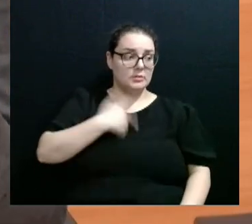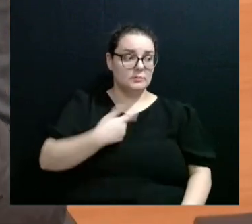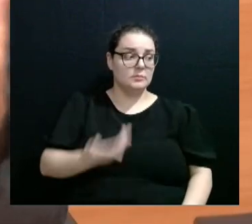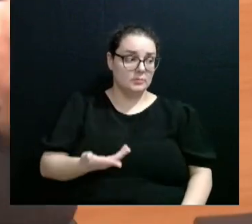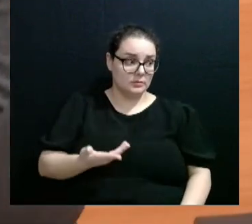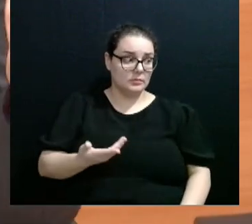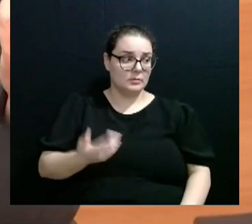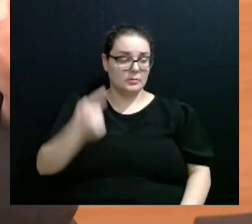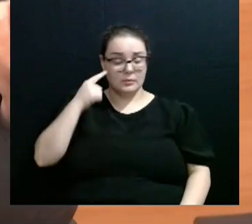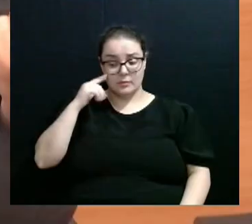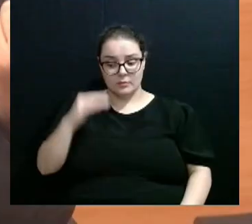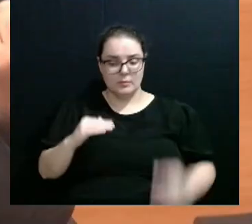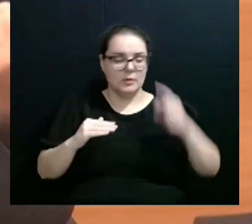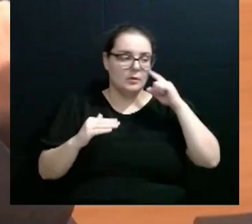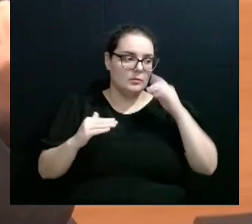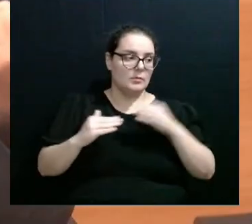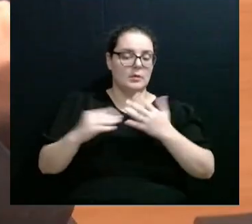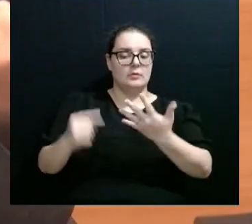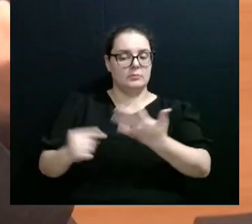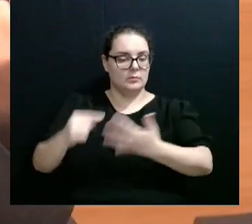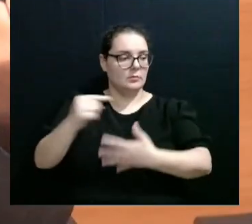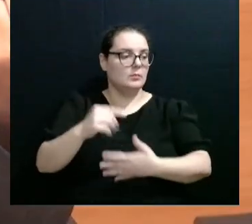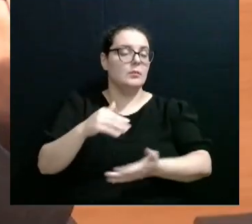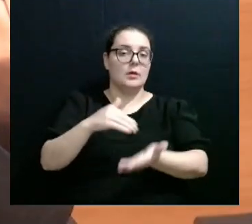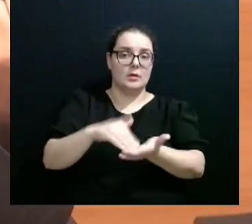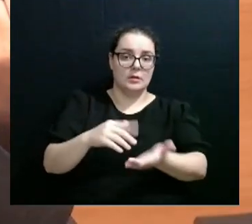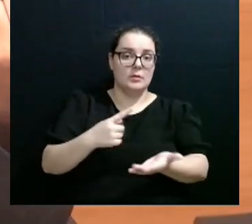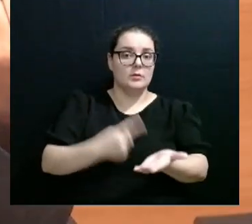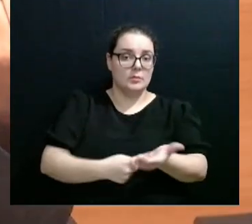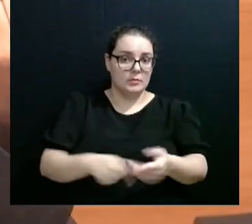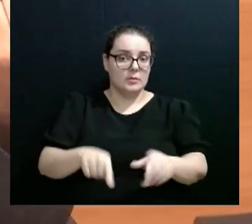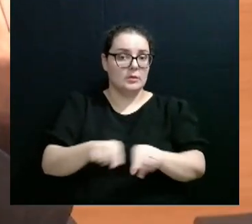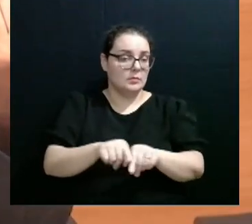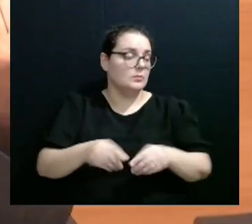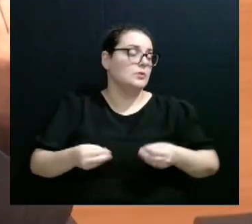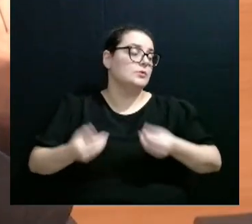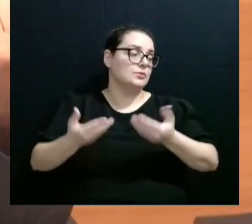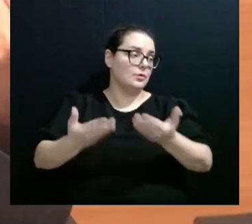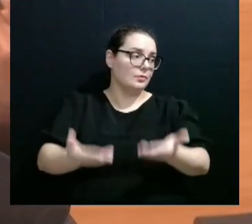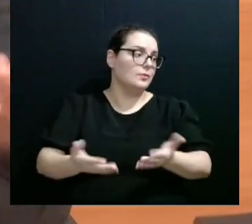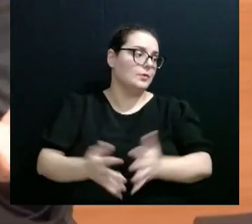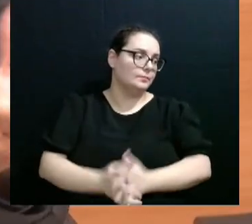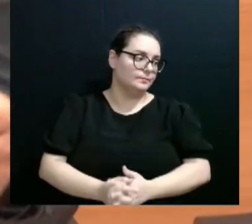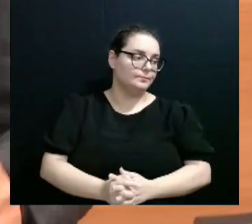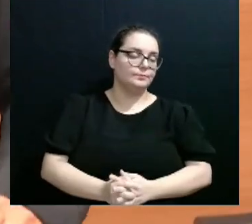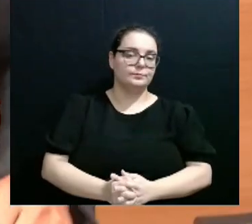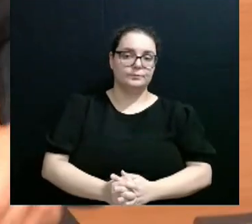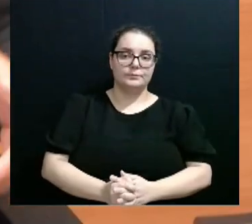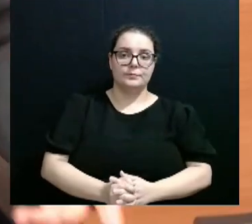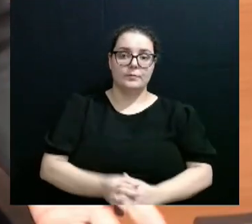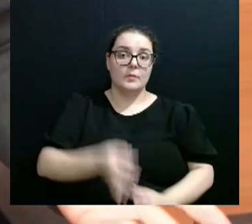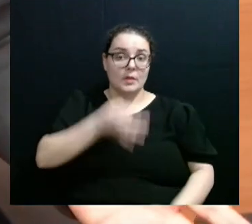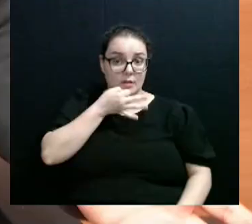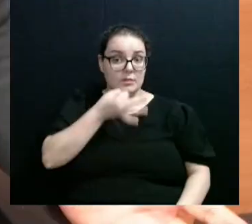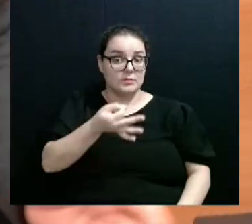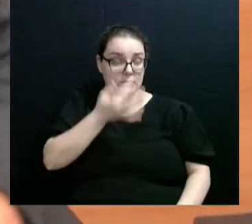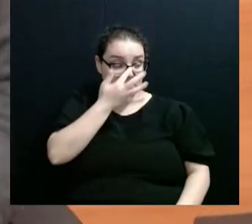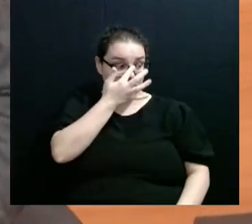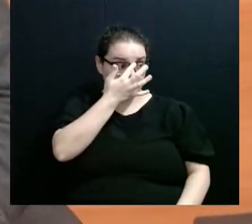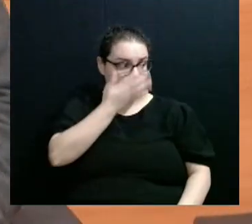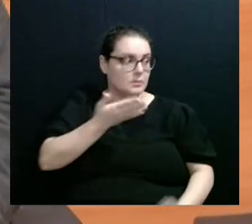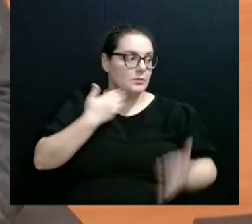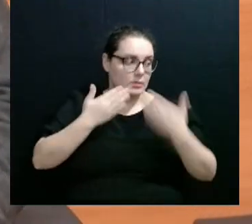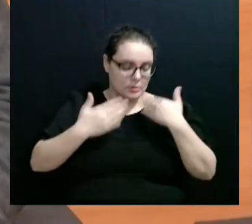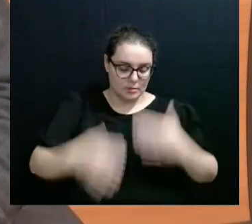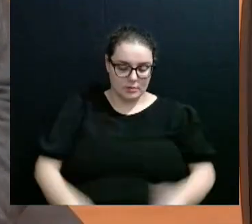esses pontos. Mas a secretária aqui também vai se comprometer de levar essa sugestão, essa conversa para o